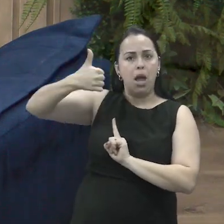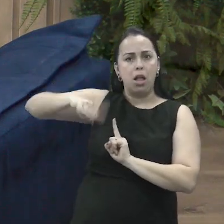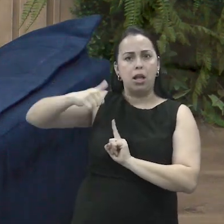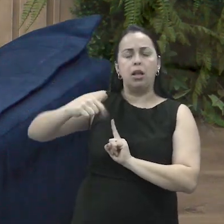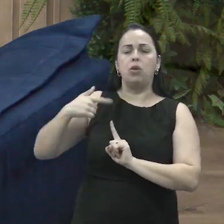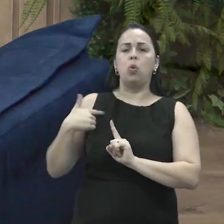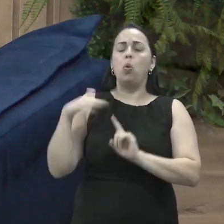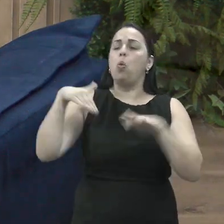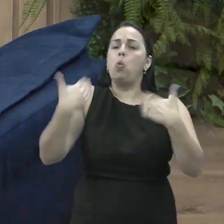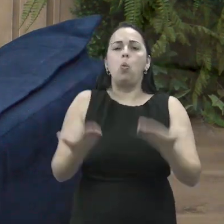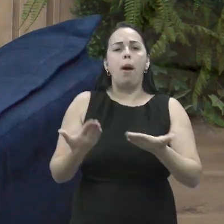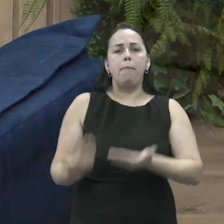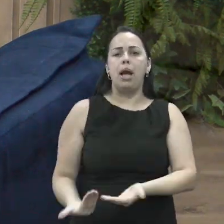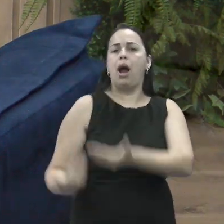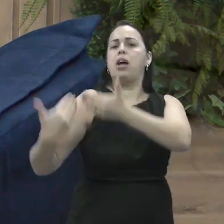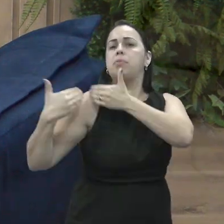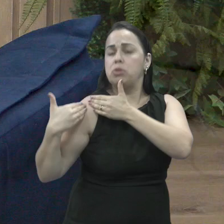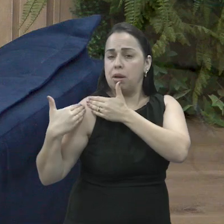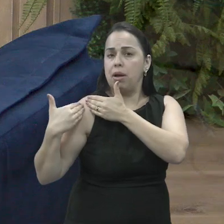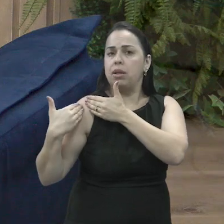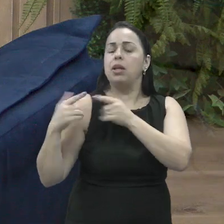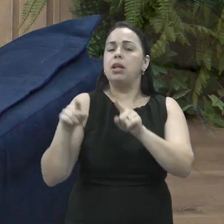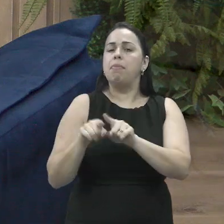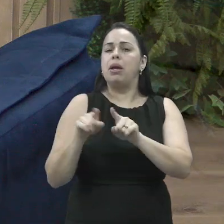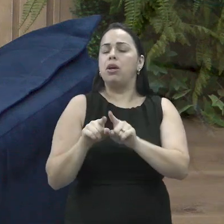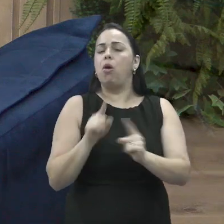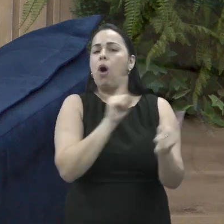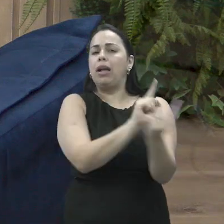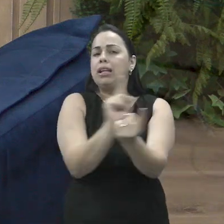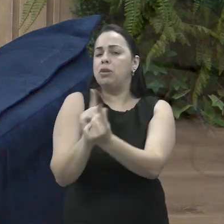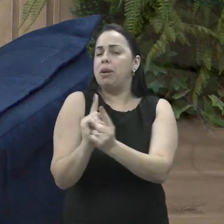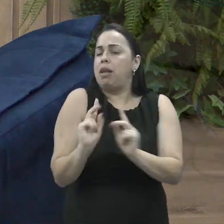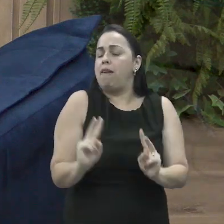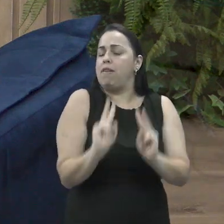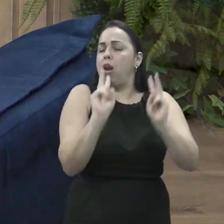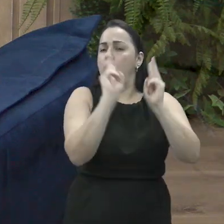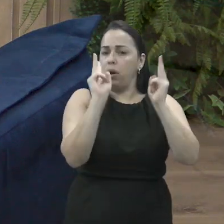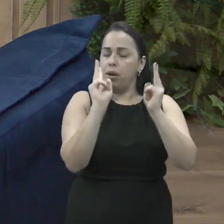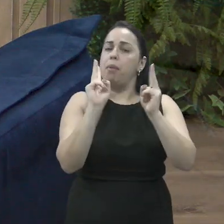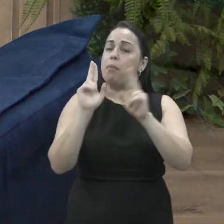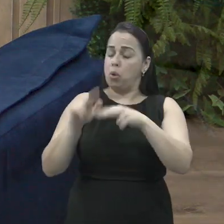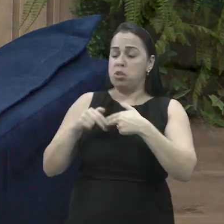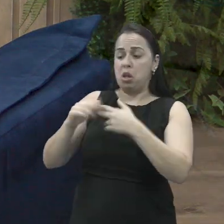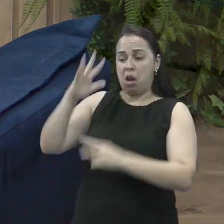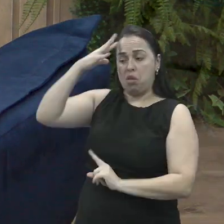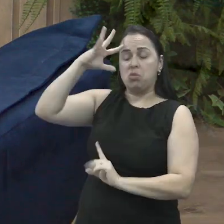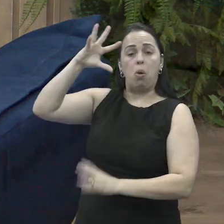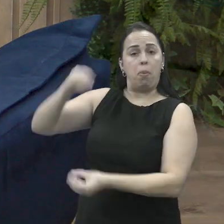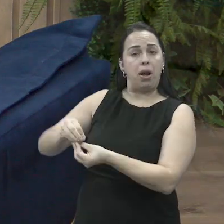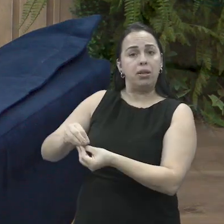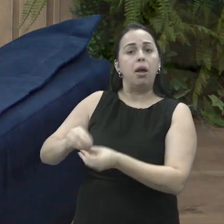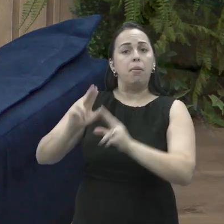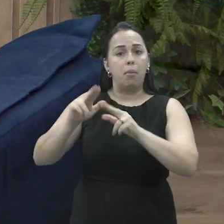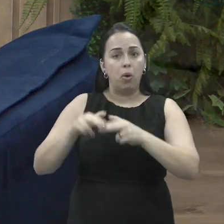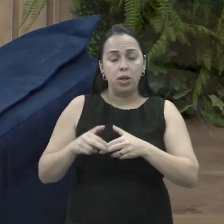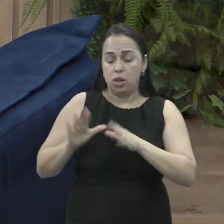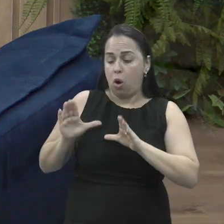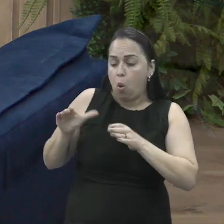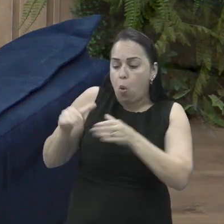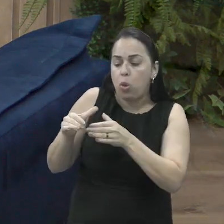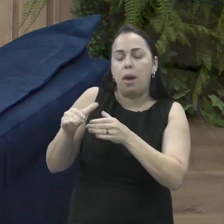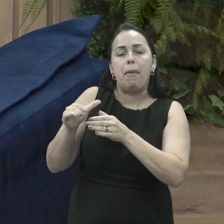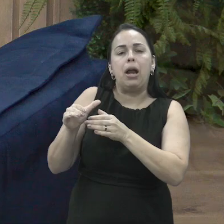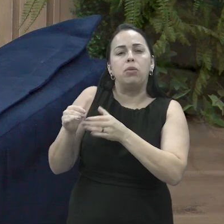ver, o meu compromisso, a missão, quanto que eu dou de valor a atender a população e a nossa cidade. Então, a partir